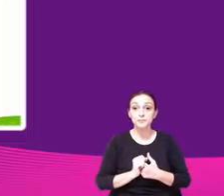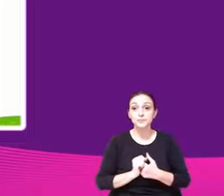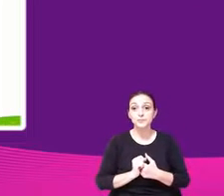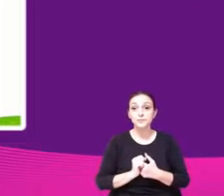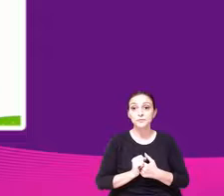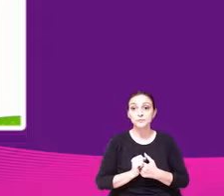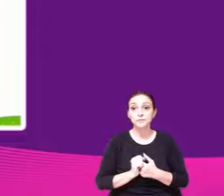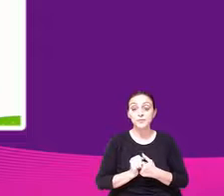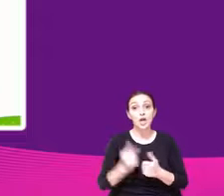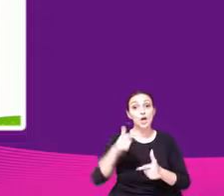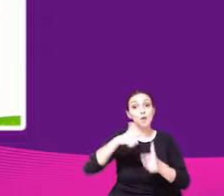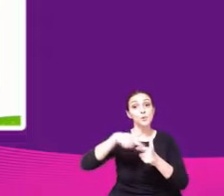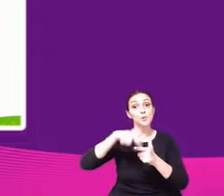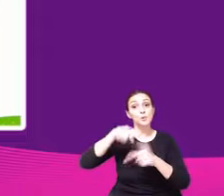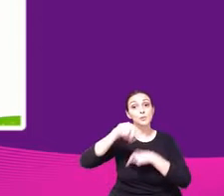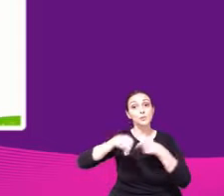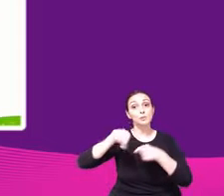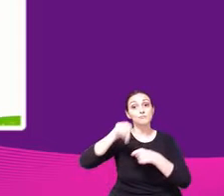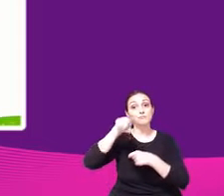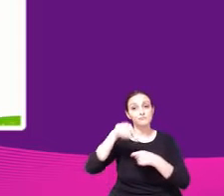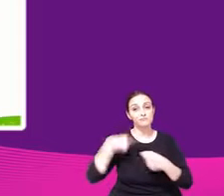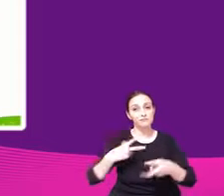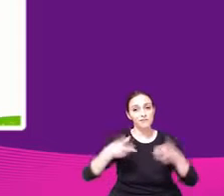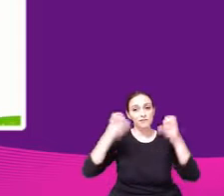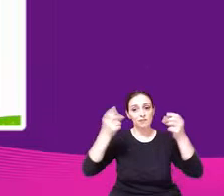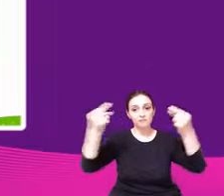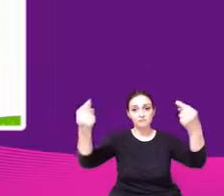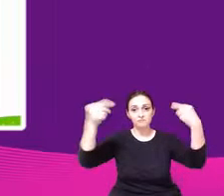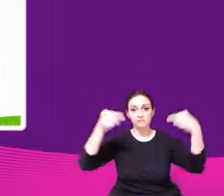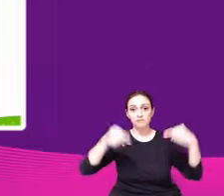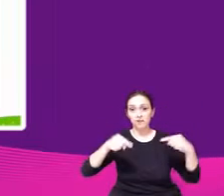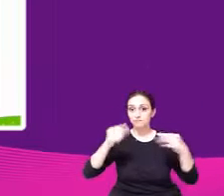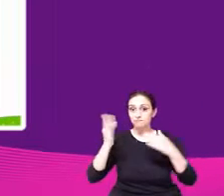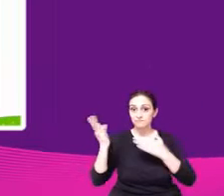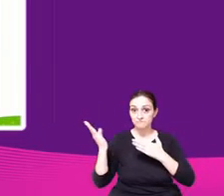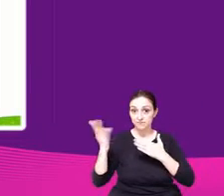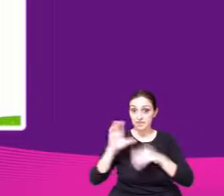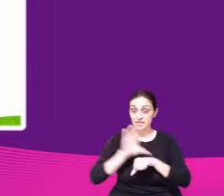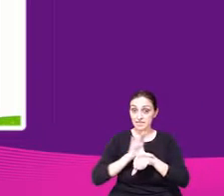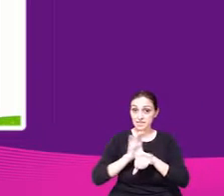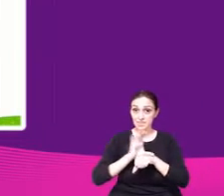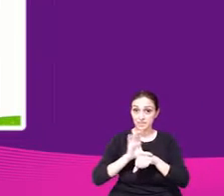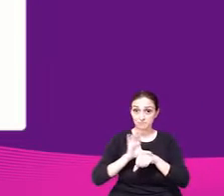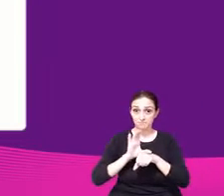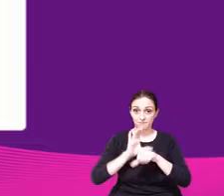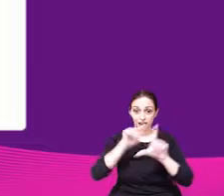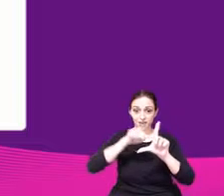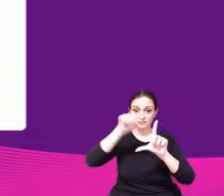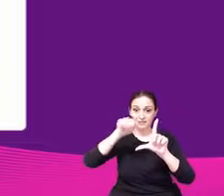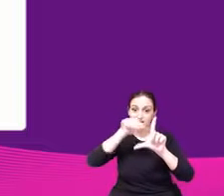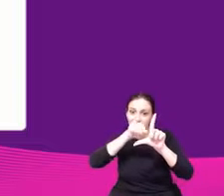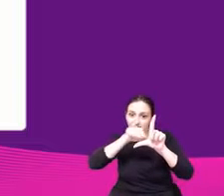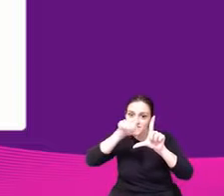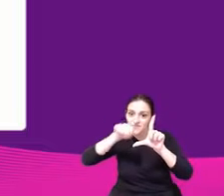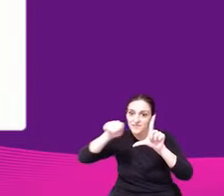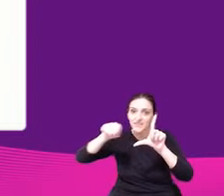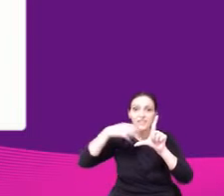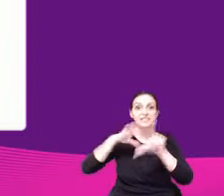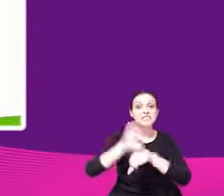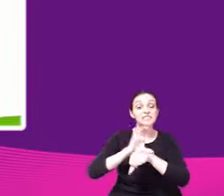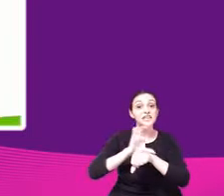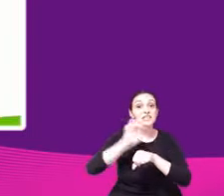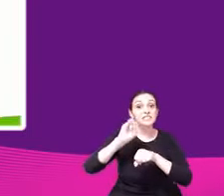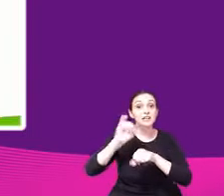O problema é que você vê aqui embaixo em cinza que mesmo se você estabelece tudo que foi definido nesse slide